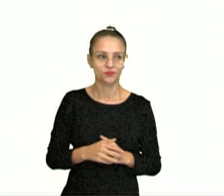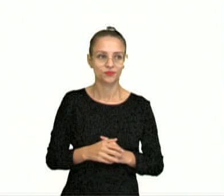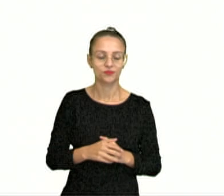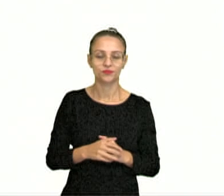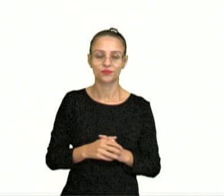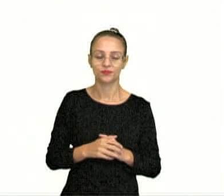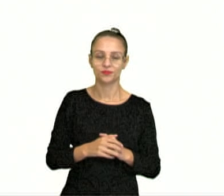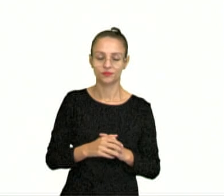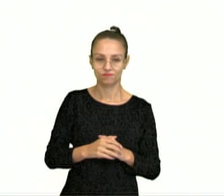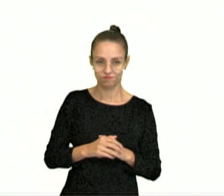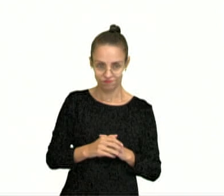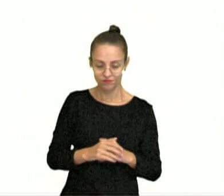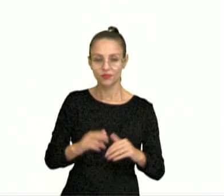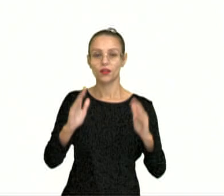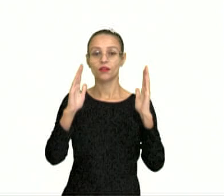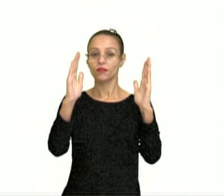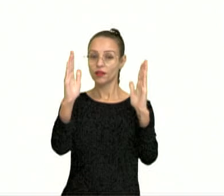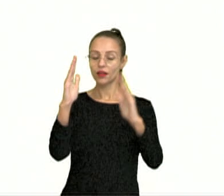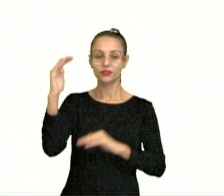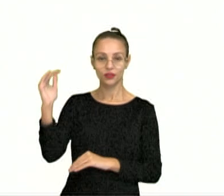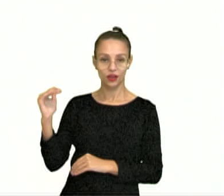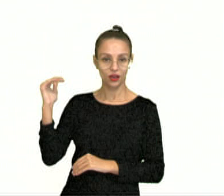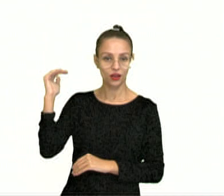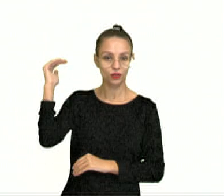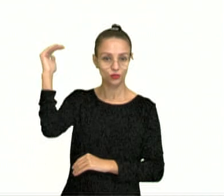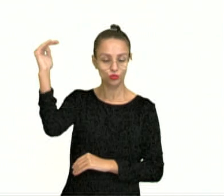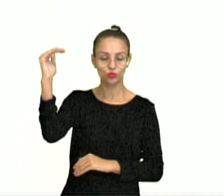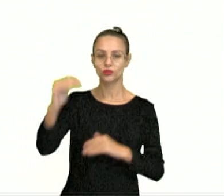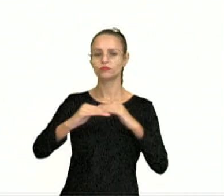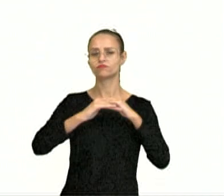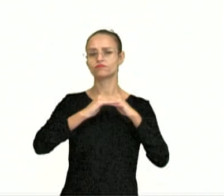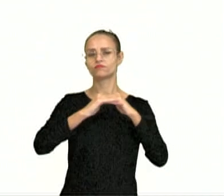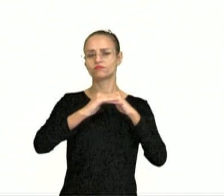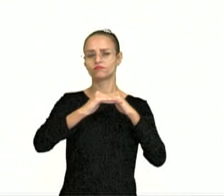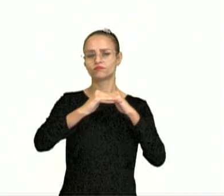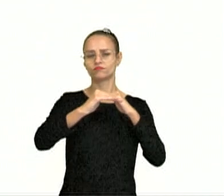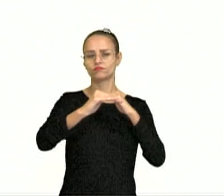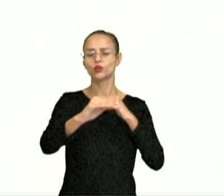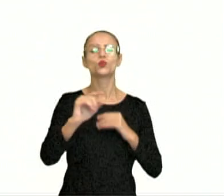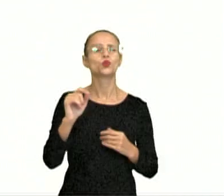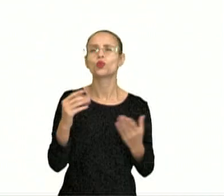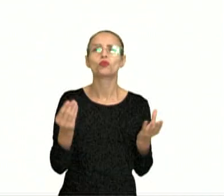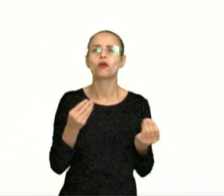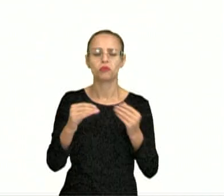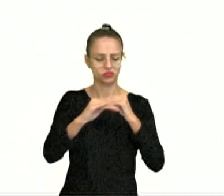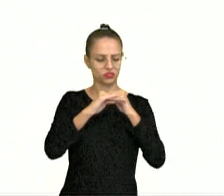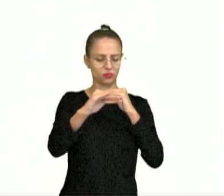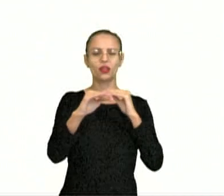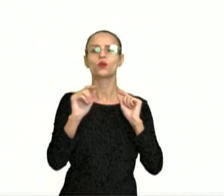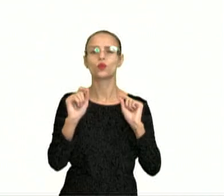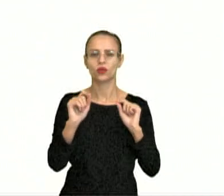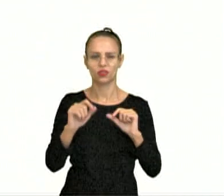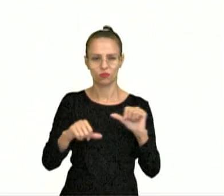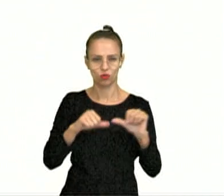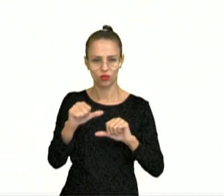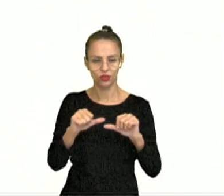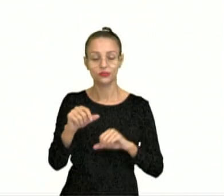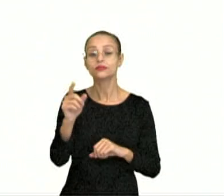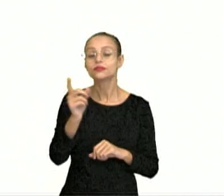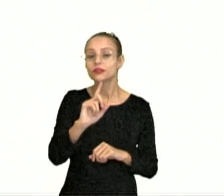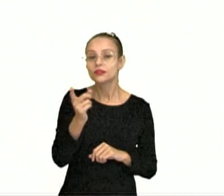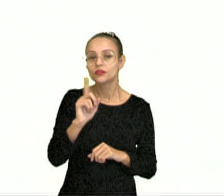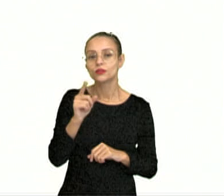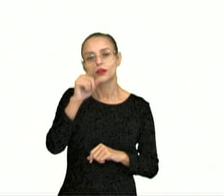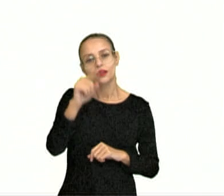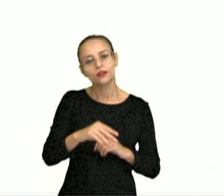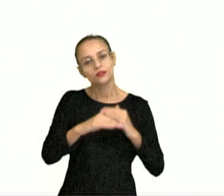fase adulta, que geralmente ocorre a estabilidade da pessoa. Mas que estabilidade é essa? Nas mudanças, Fabiano? Não.